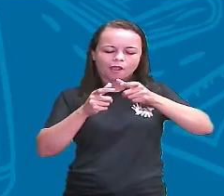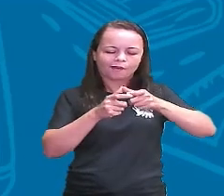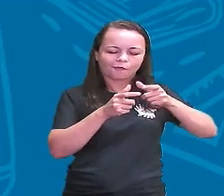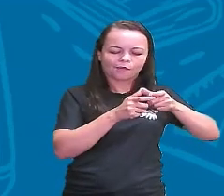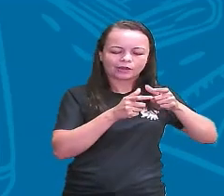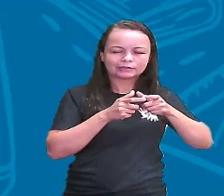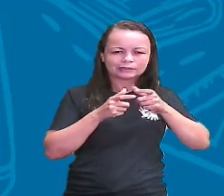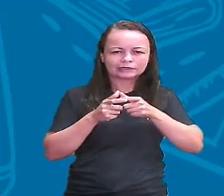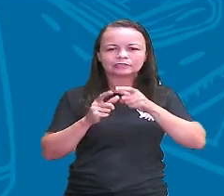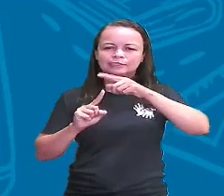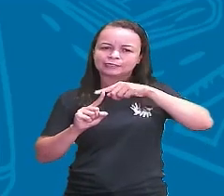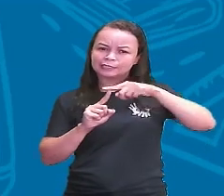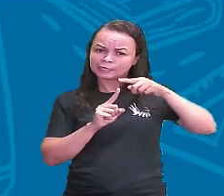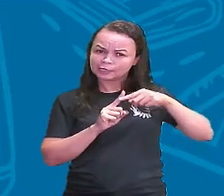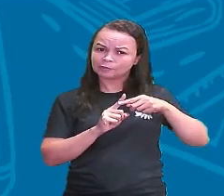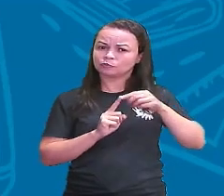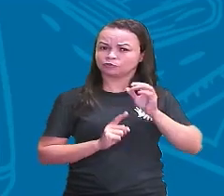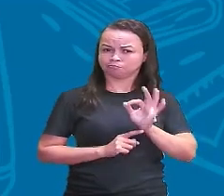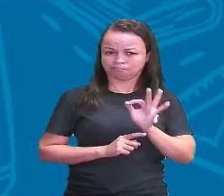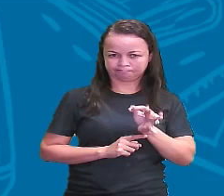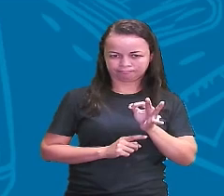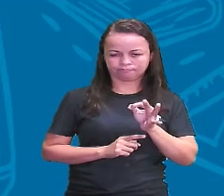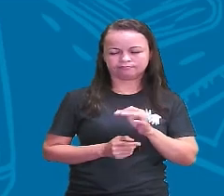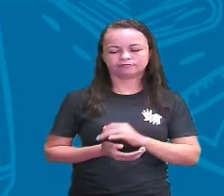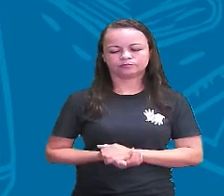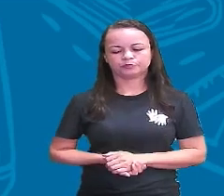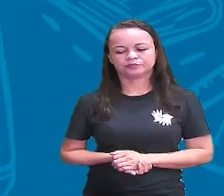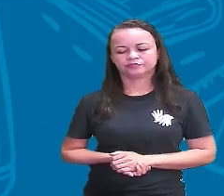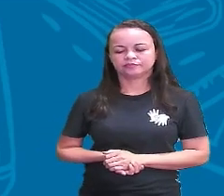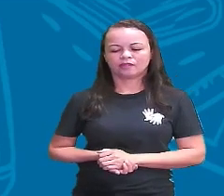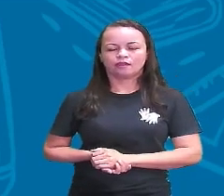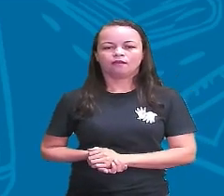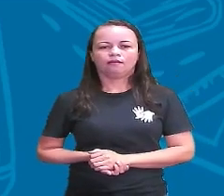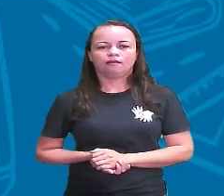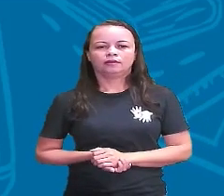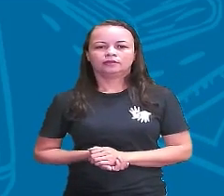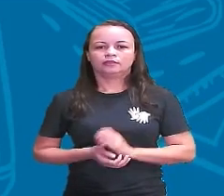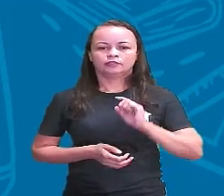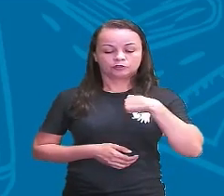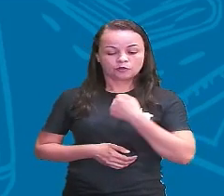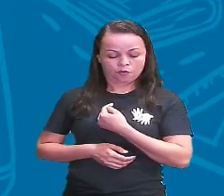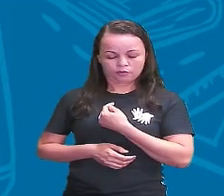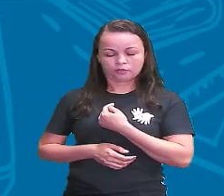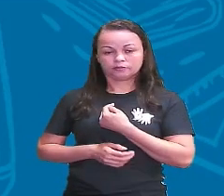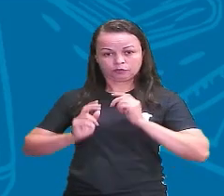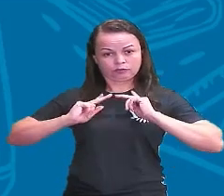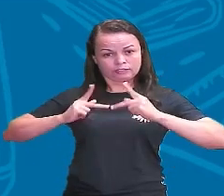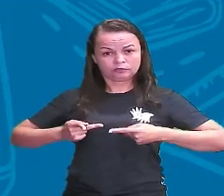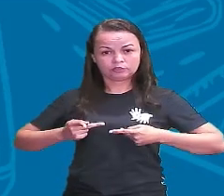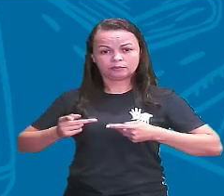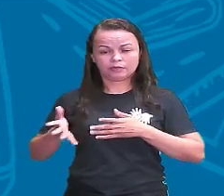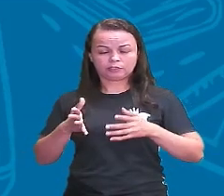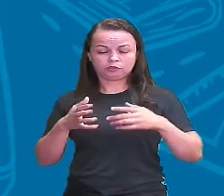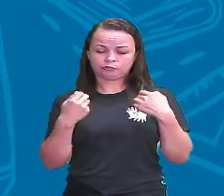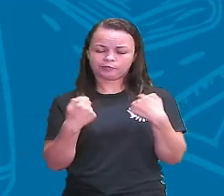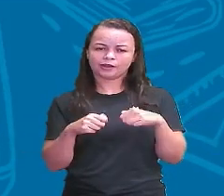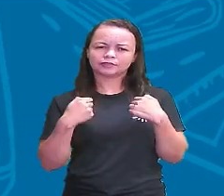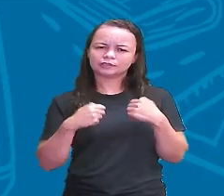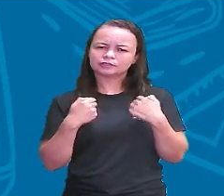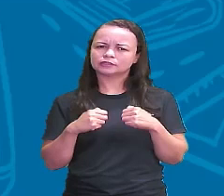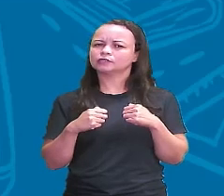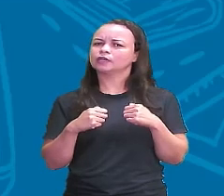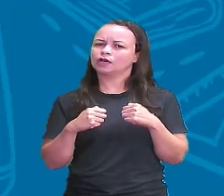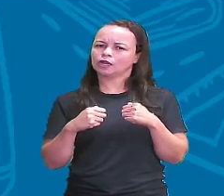tipos de alimentos de forma correta, tá certo? Nós, seres humanos, a gente necessita